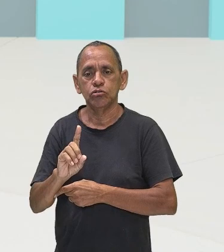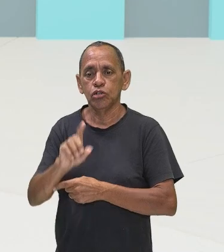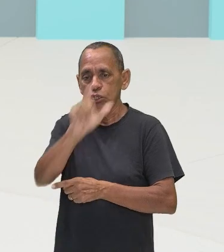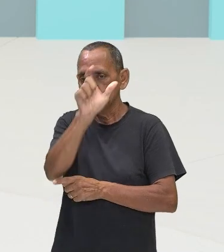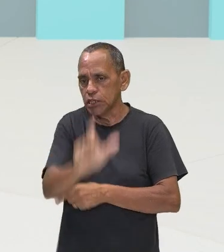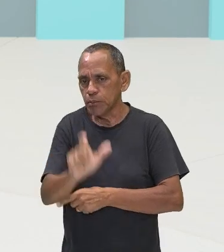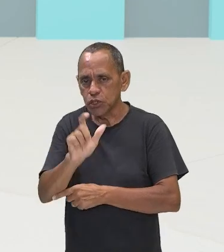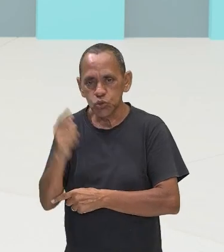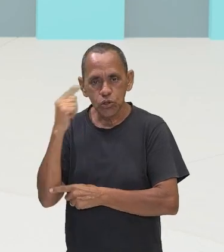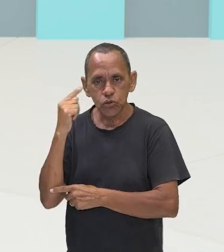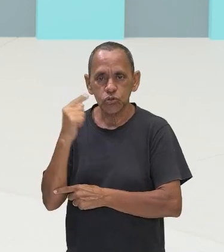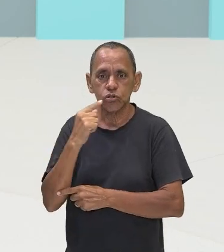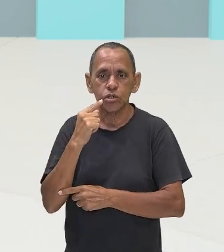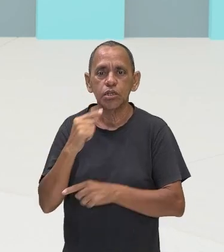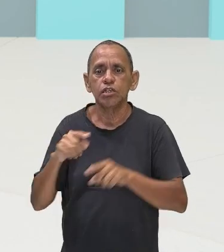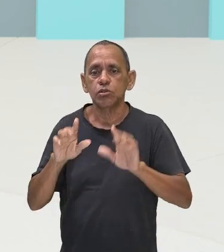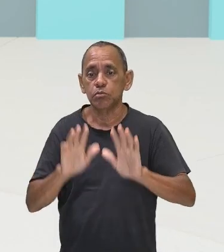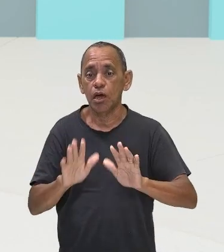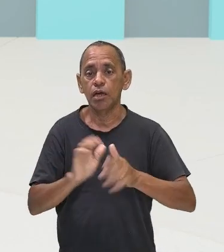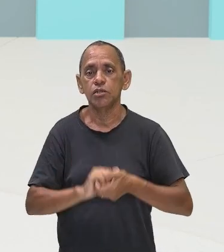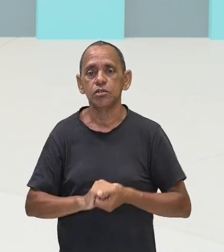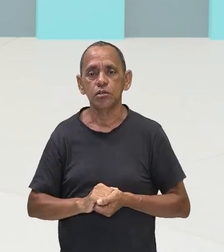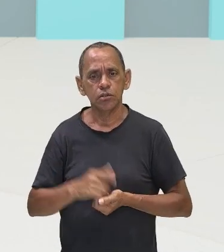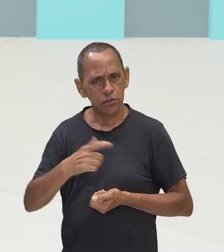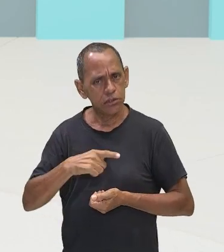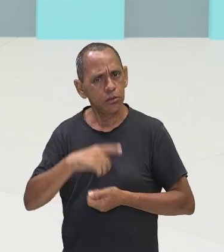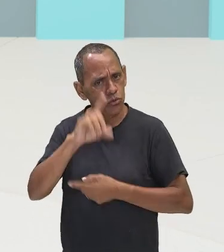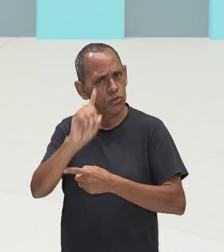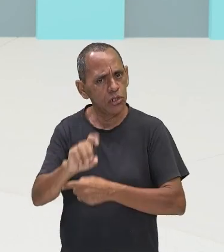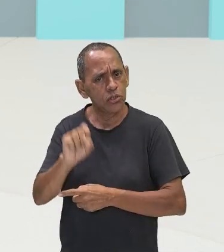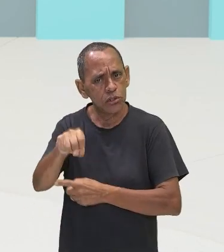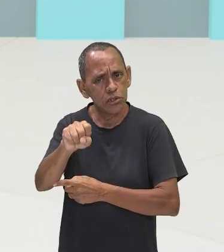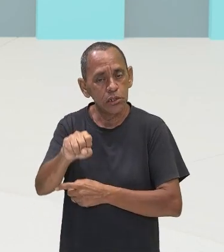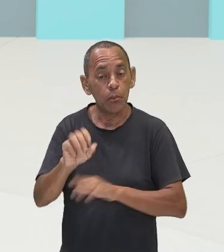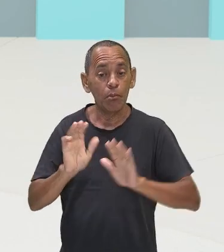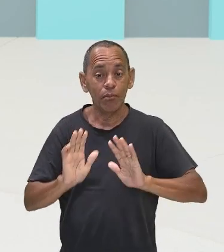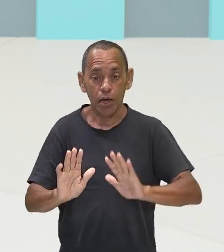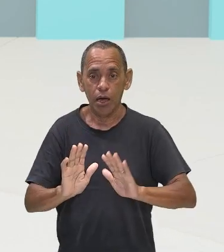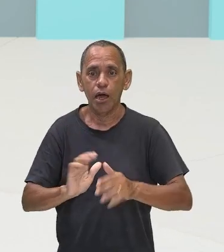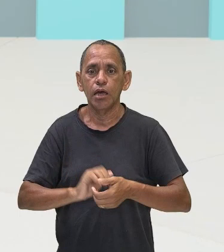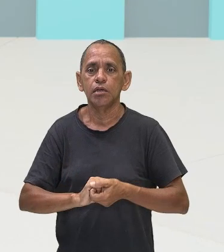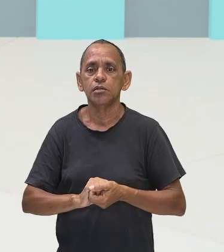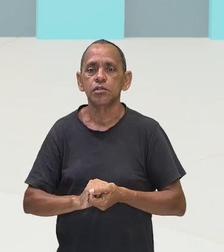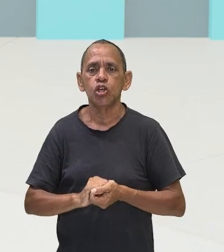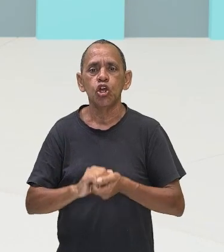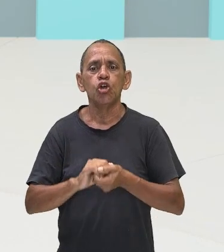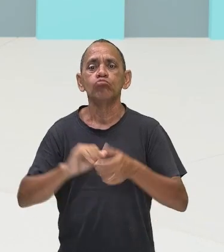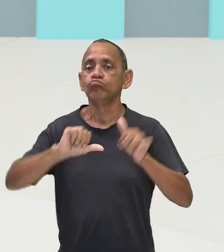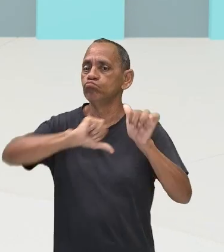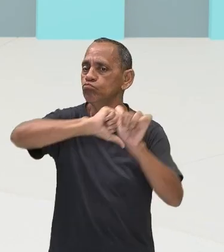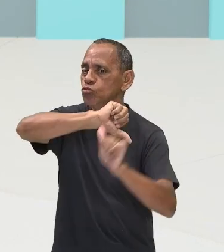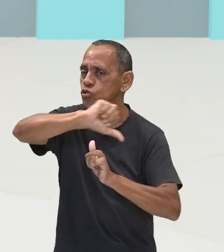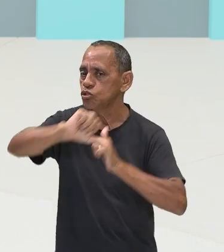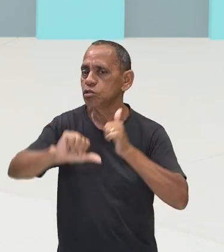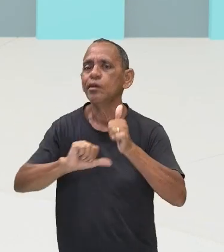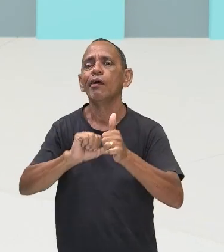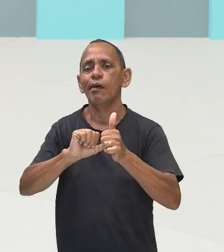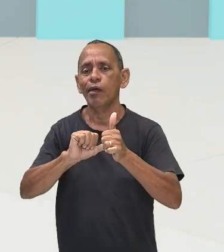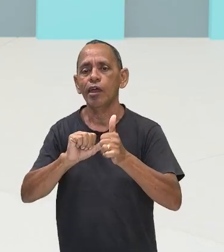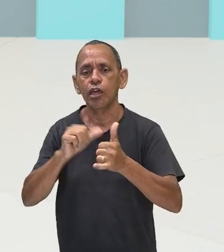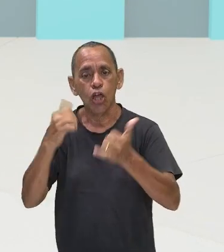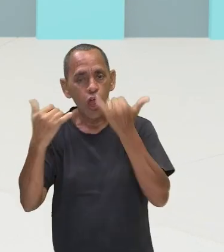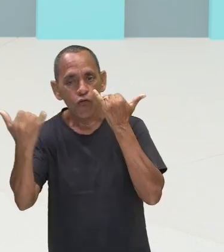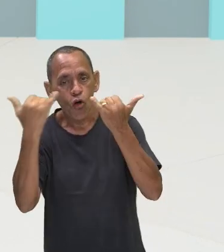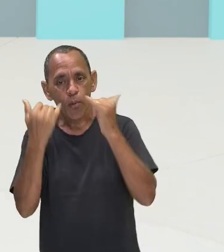isso. Nossa, nós temos esse direito de fato, mas aí eu trouxe uma outra informação que é de oposição. Realmente